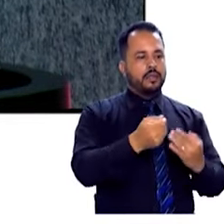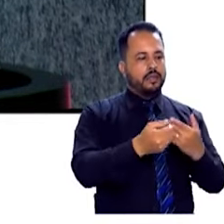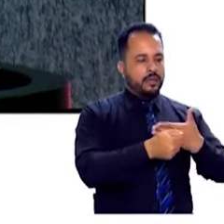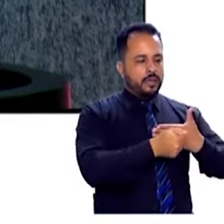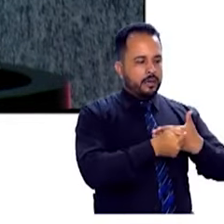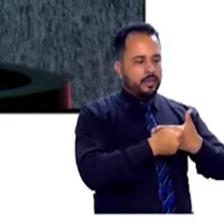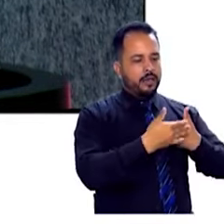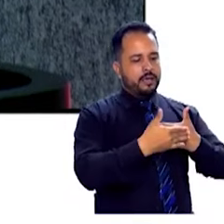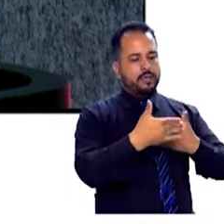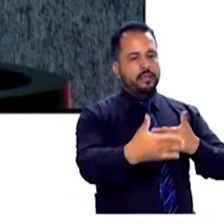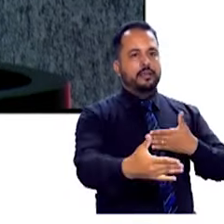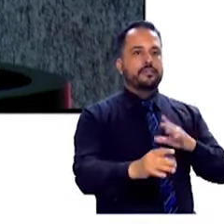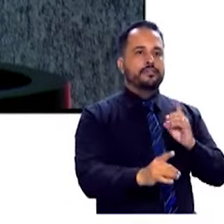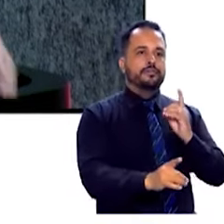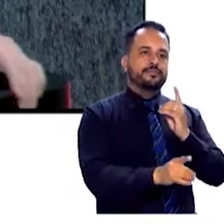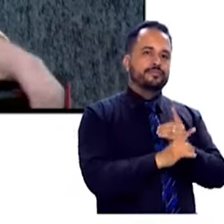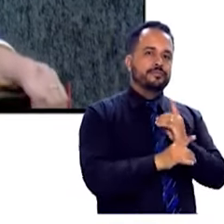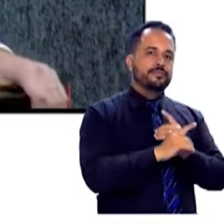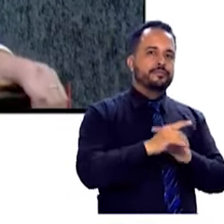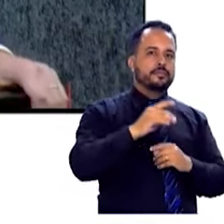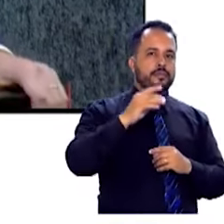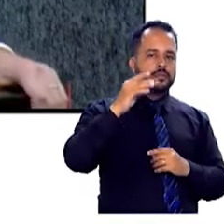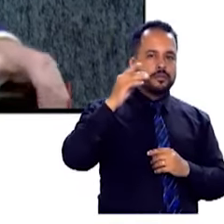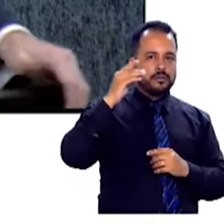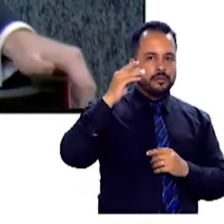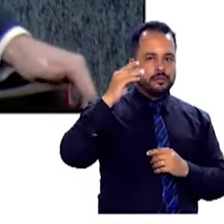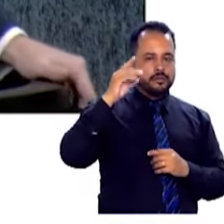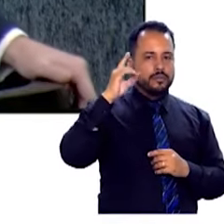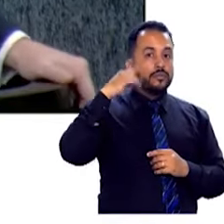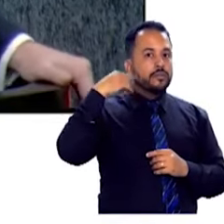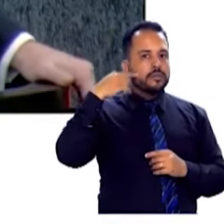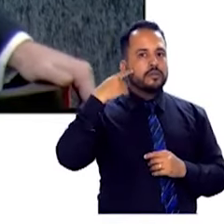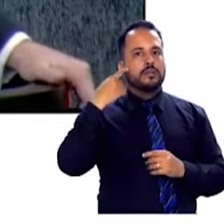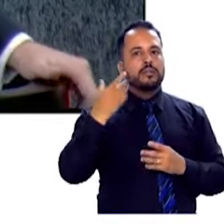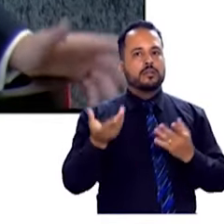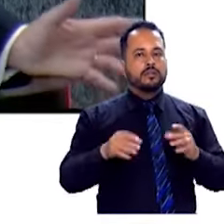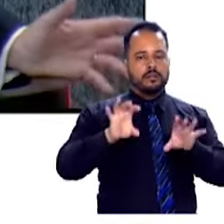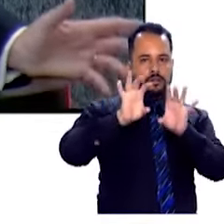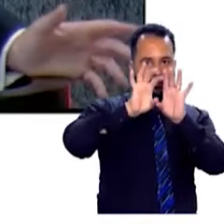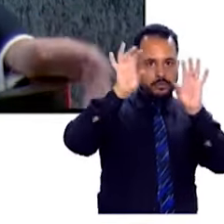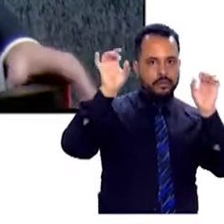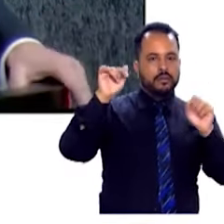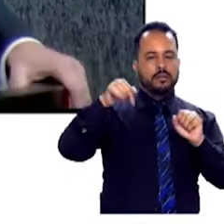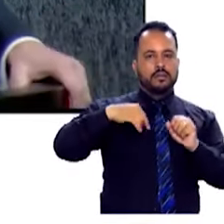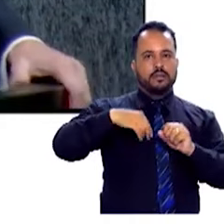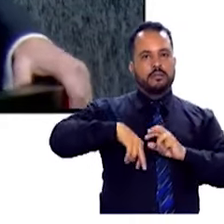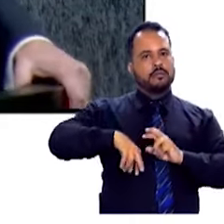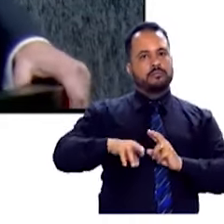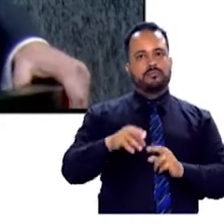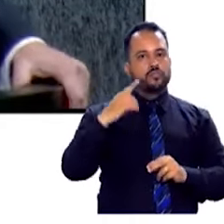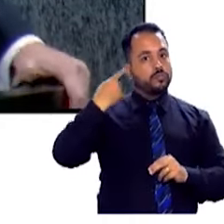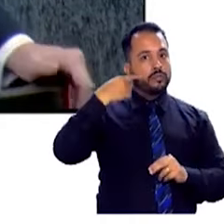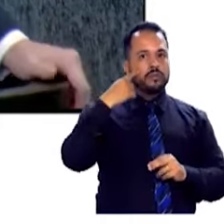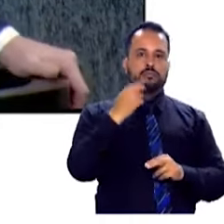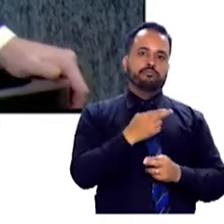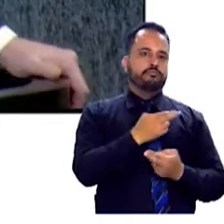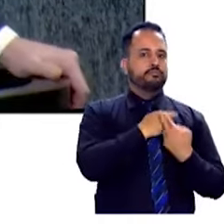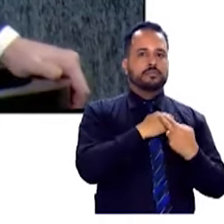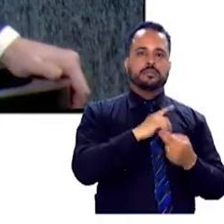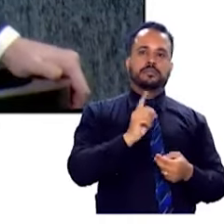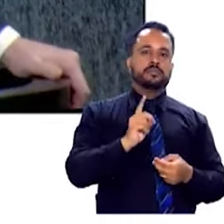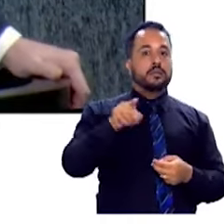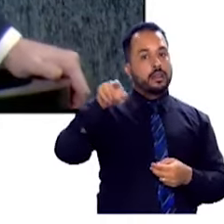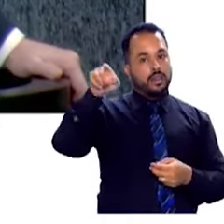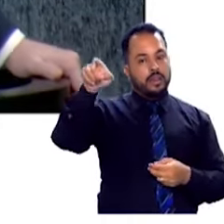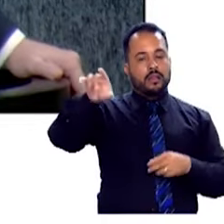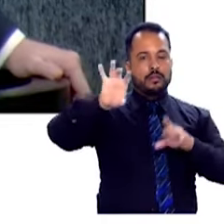nós podíamos concluir que os fatos relevantes nesse caso eram os fatos a b e c e o tribunal que esse tem autoridade o advogado não tem autoridade o tribunal decidiu em favor do